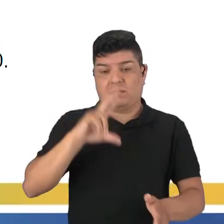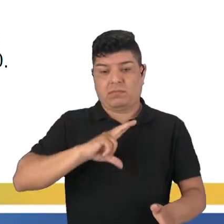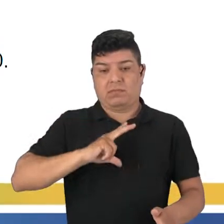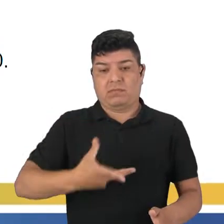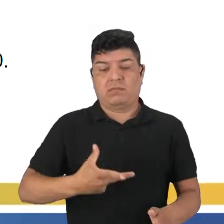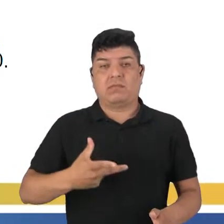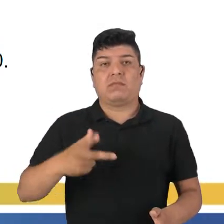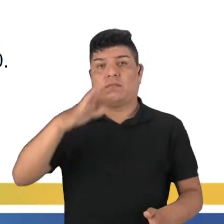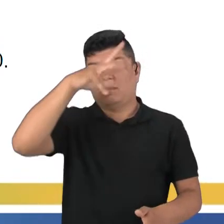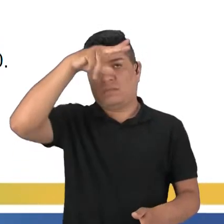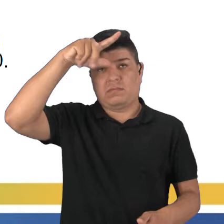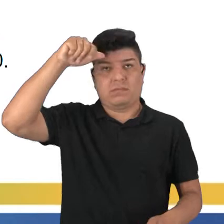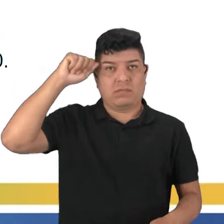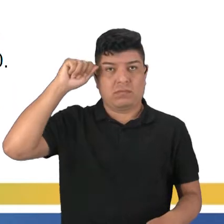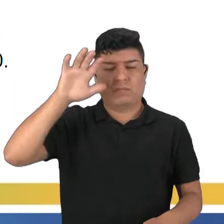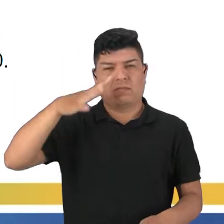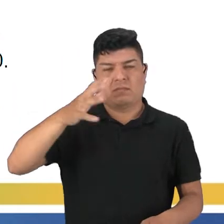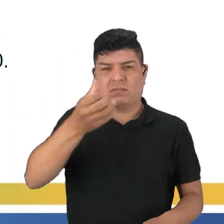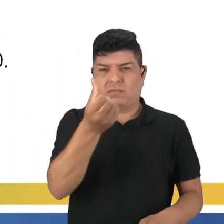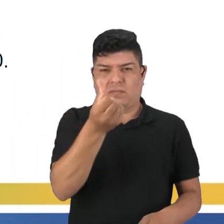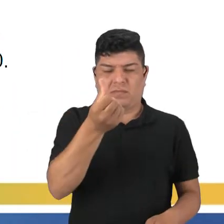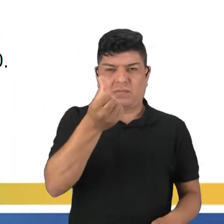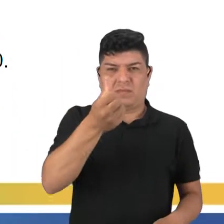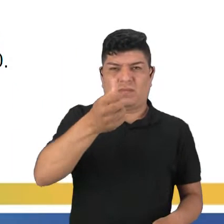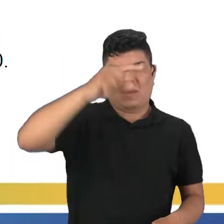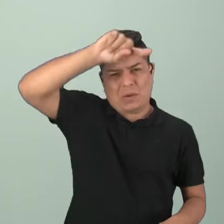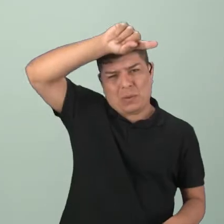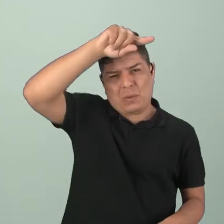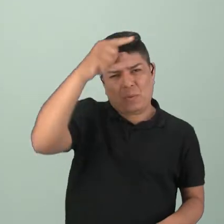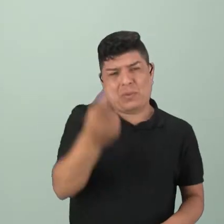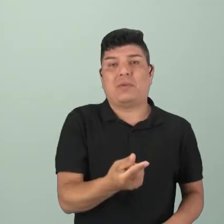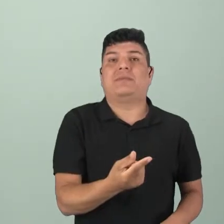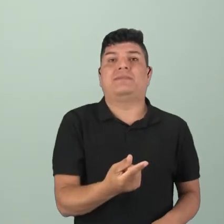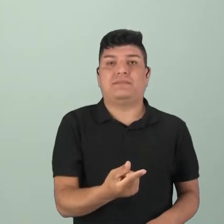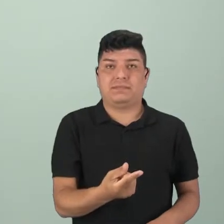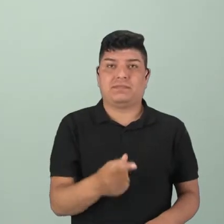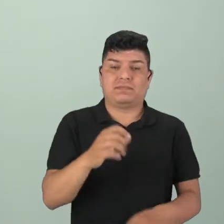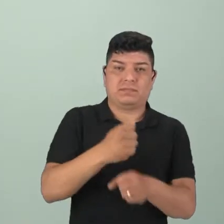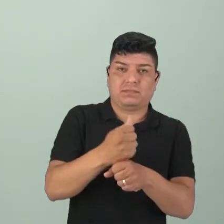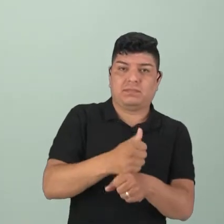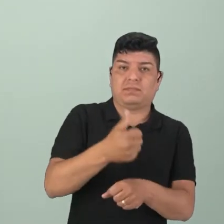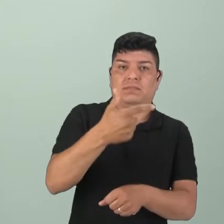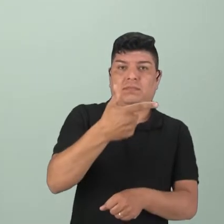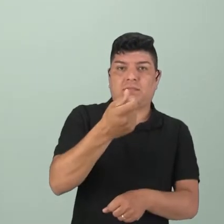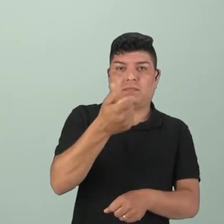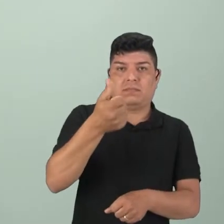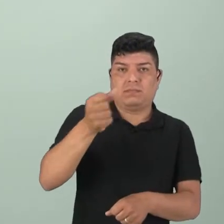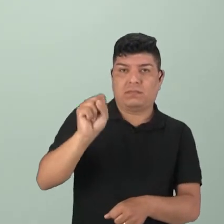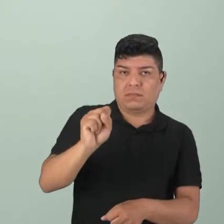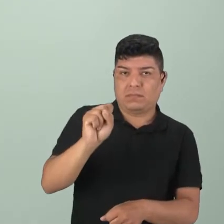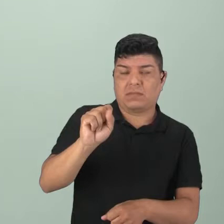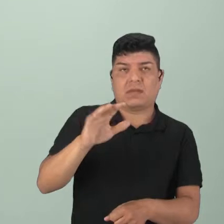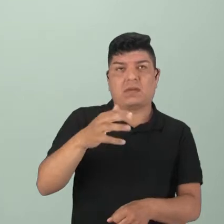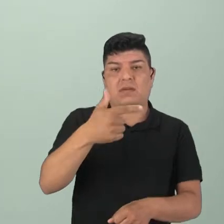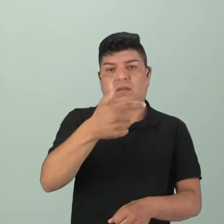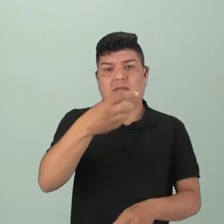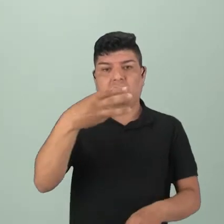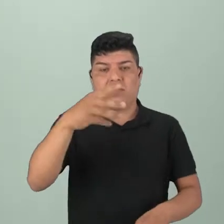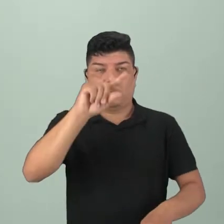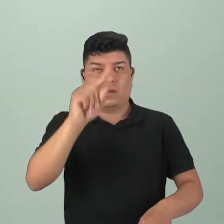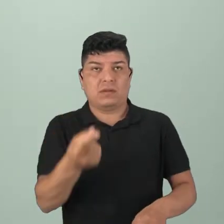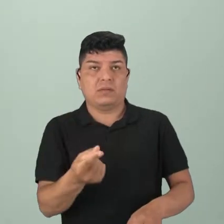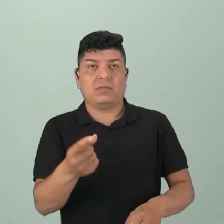pensar alguma questão, né? 6 milhões de indígenas, e ali em 2018 a gente viu só 23 mil, como aí teve